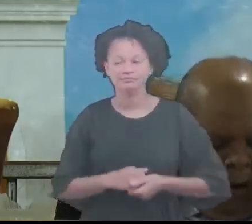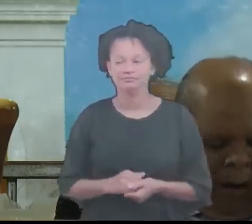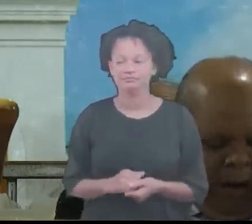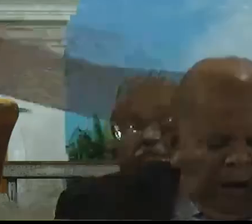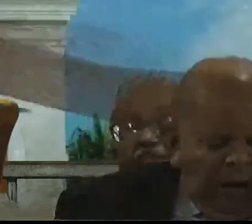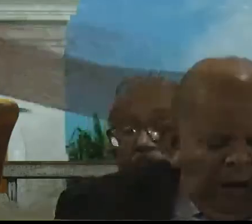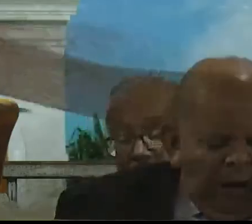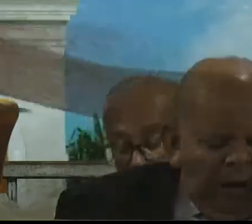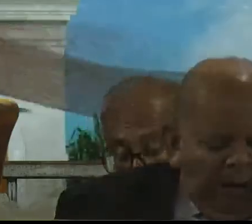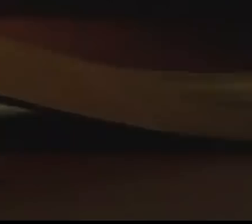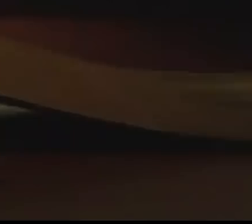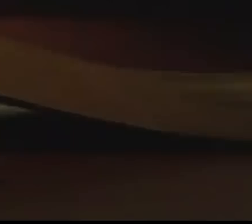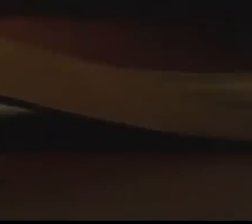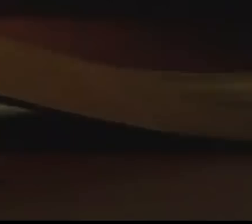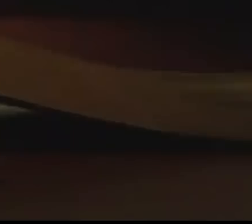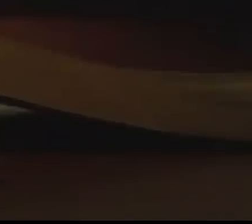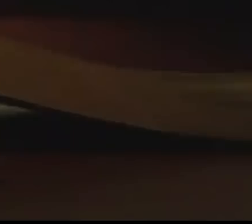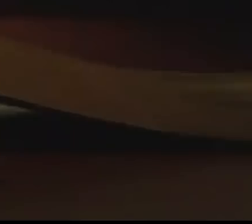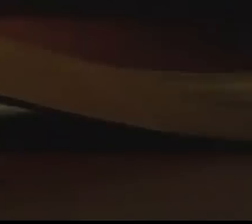santificar,